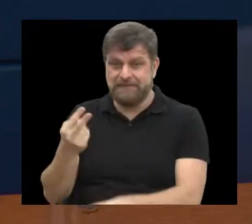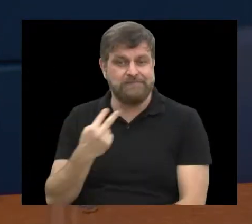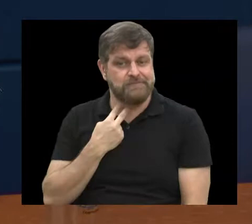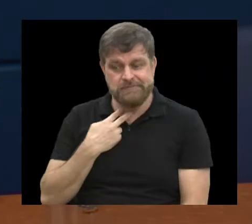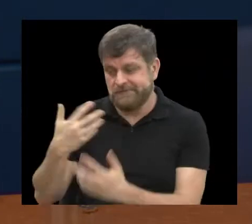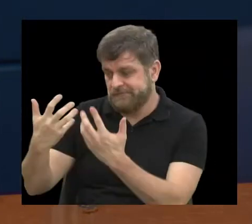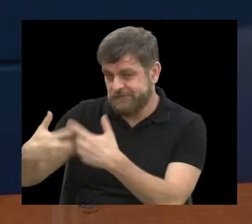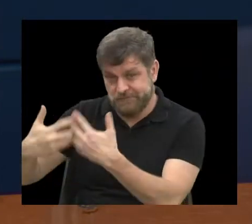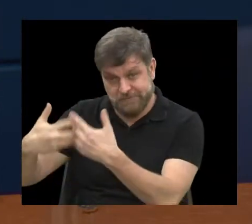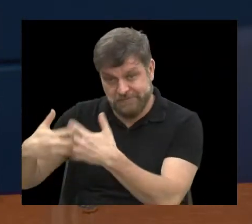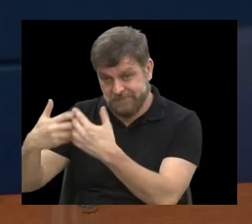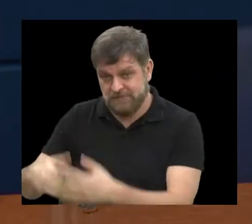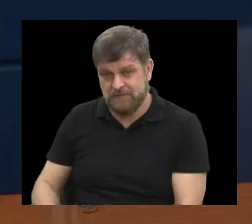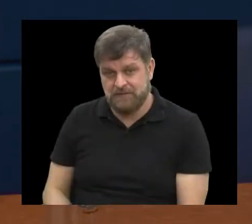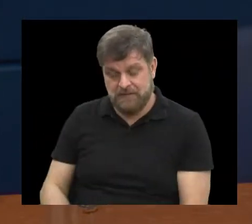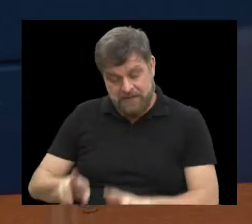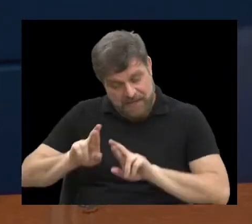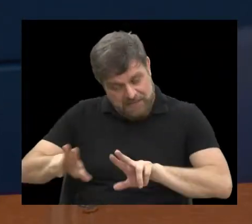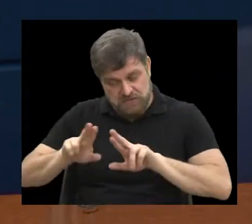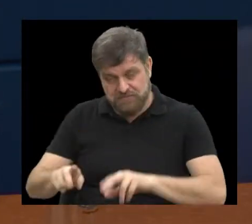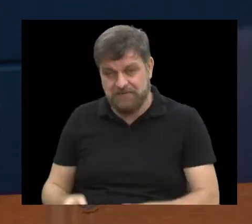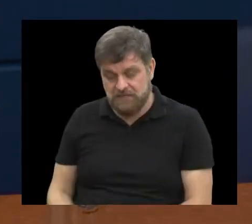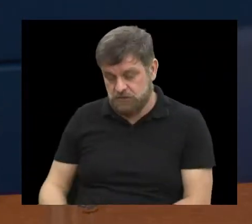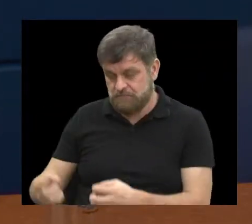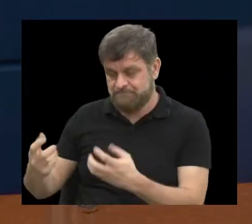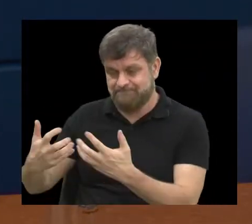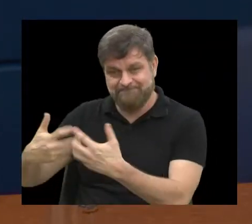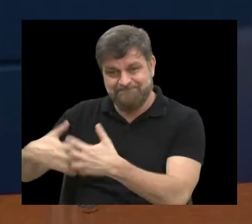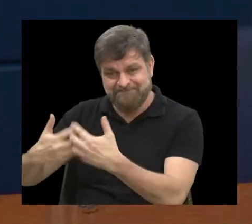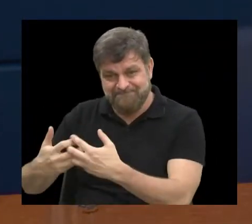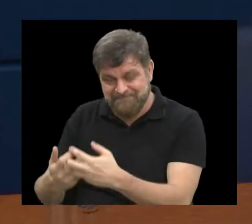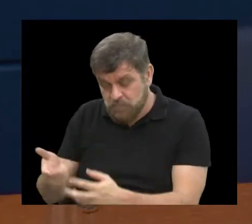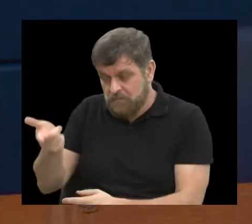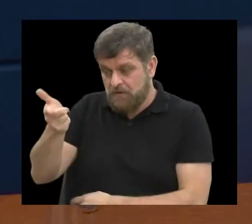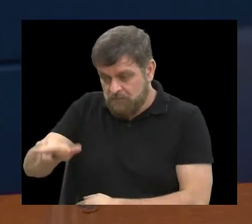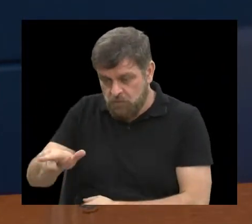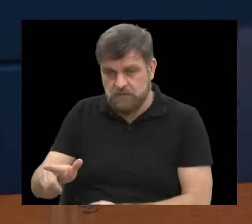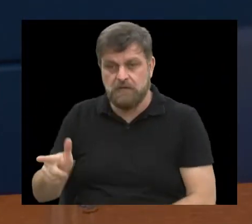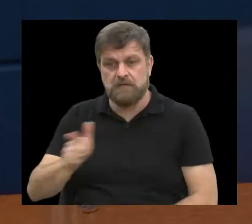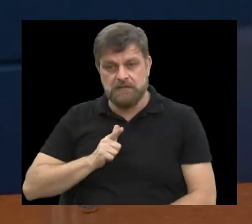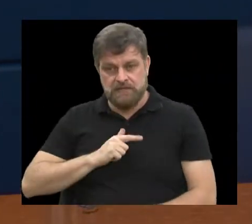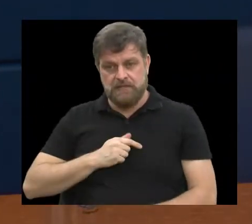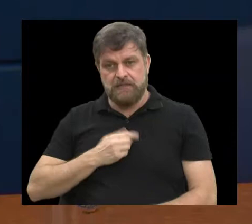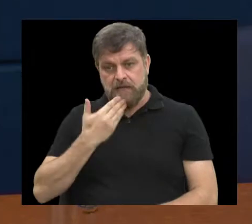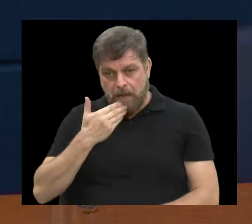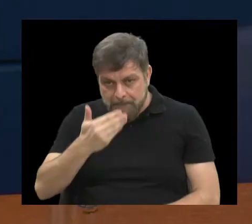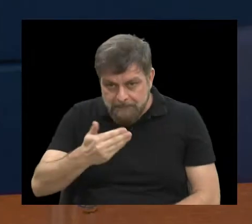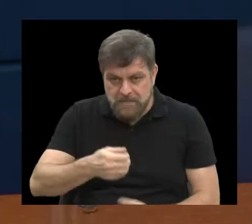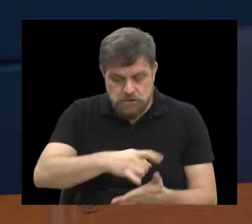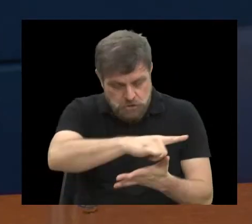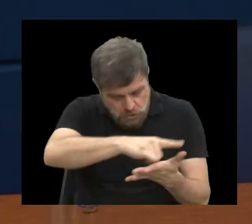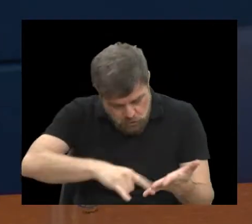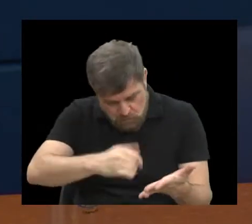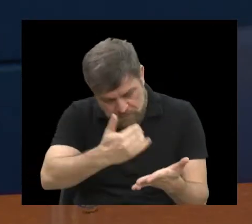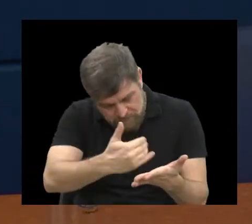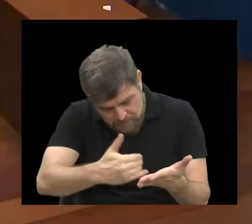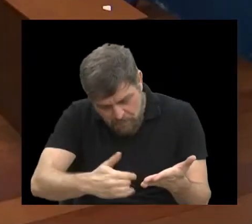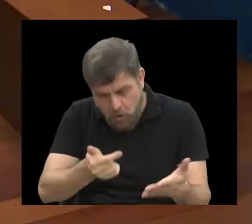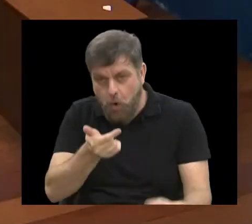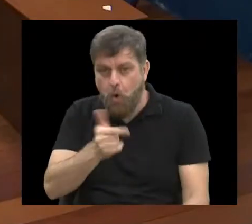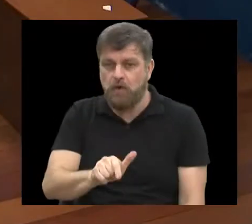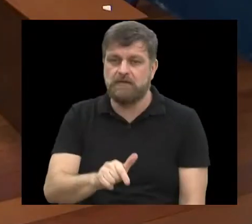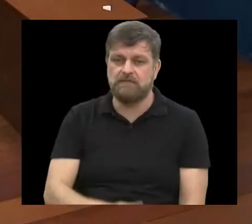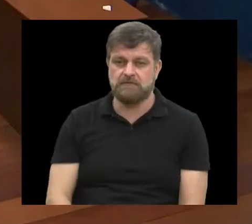consigo, não é simples reativar esse benefício. Tenho que fazer uma nova solicitação. Tá